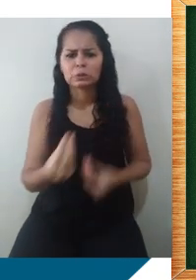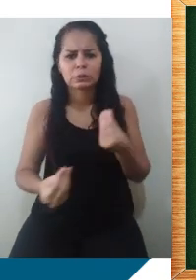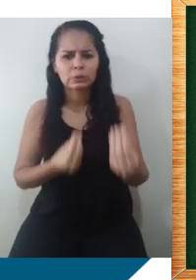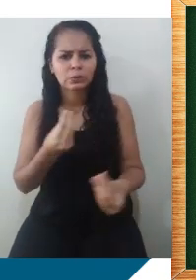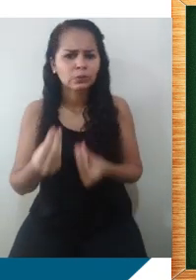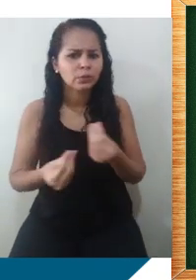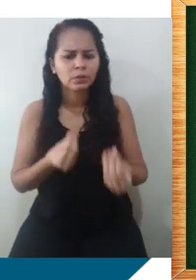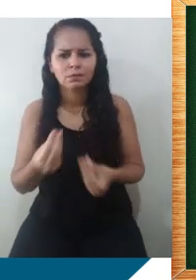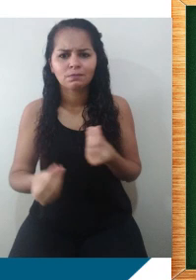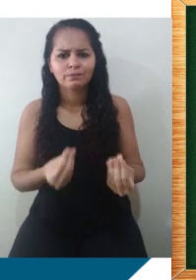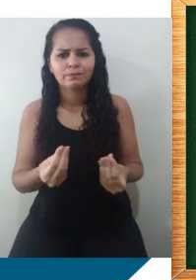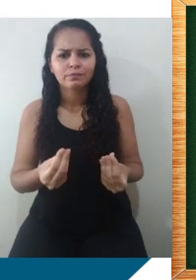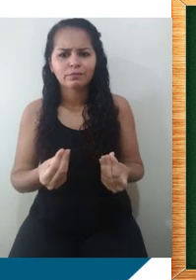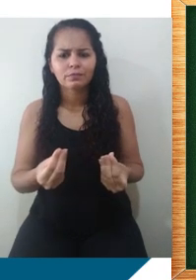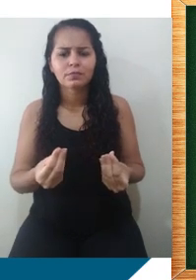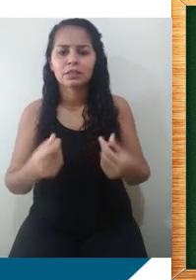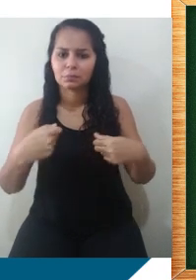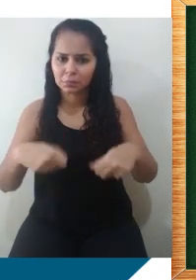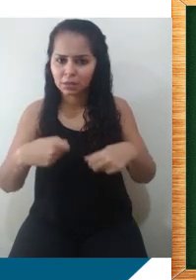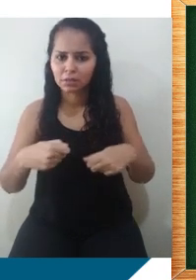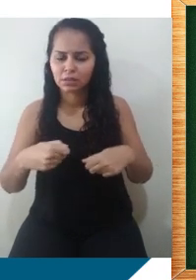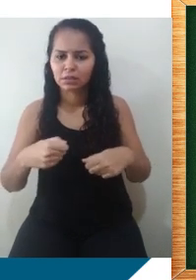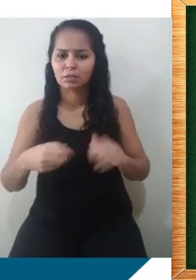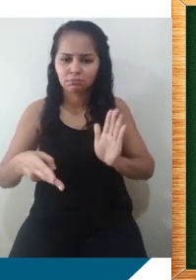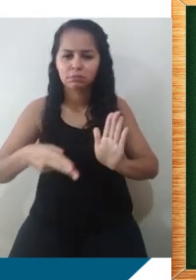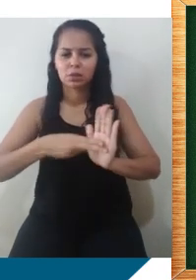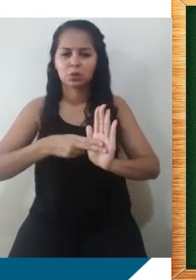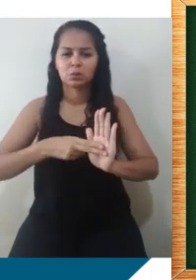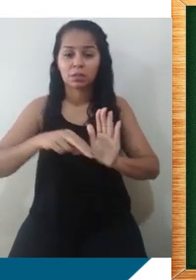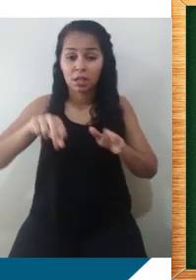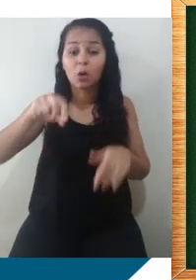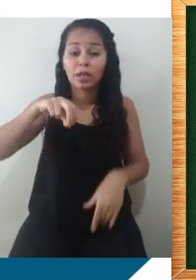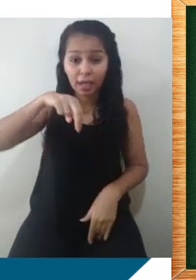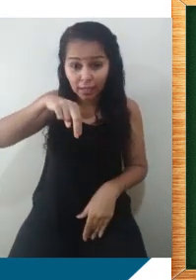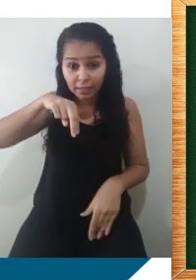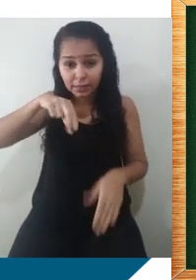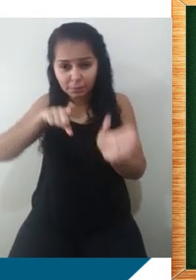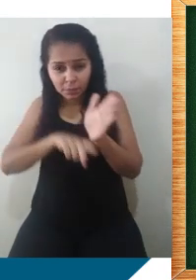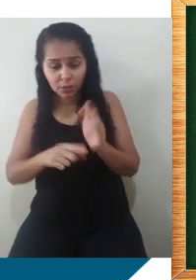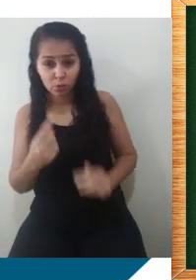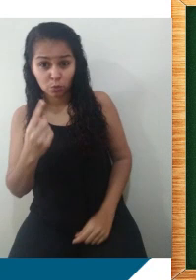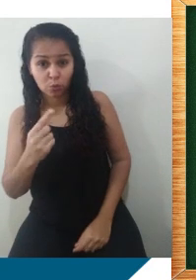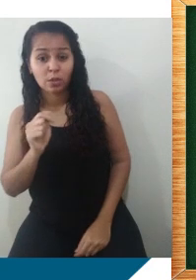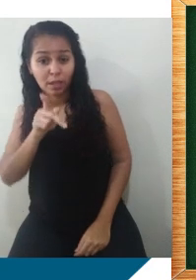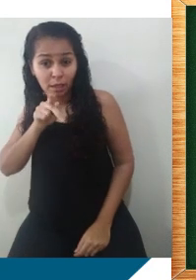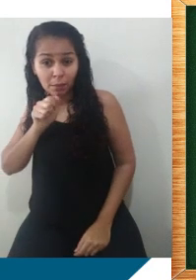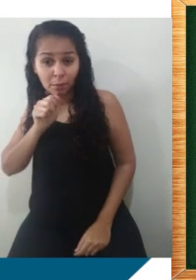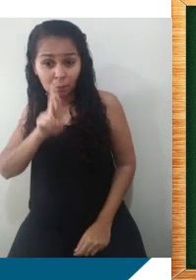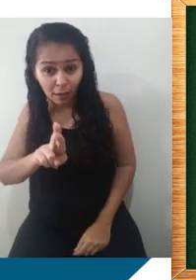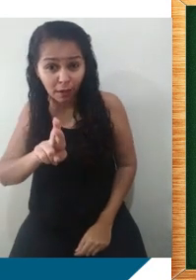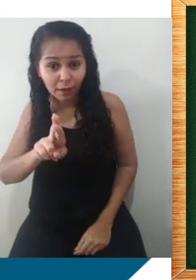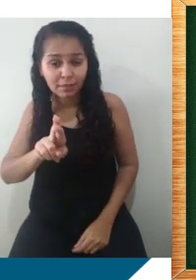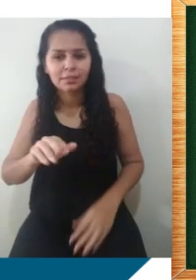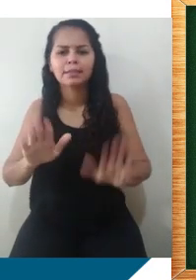par e igual aos expoentes. Mas nós sabemos que 12 é par, então basta igualar. Teremos